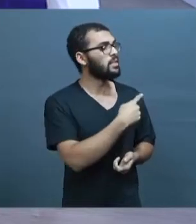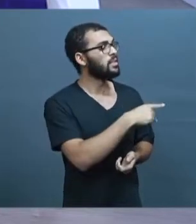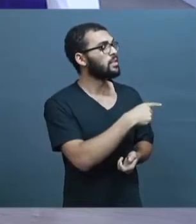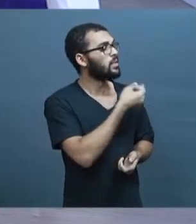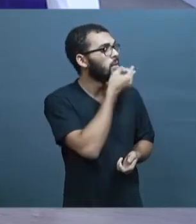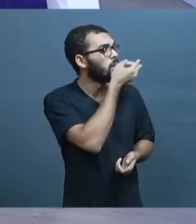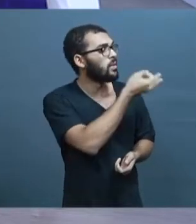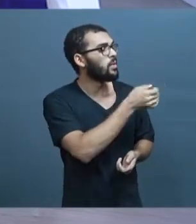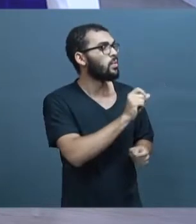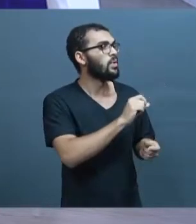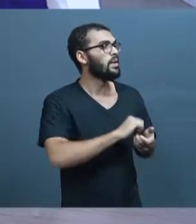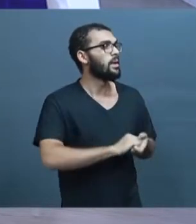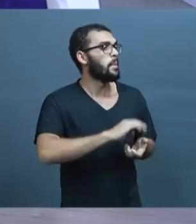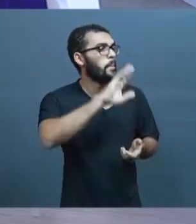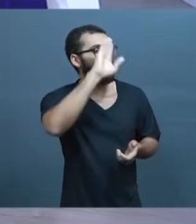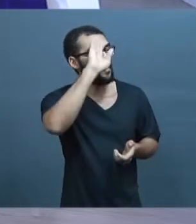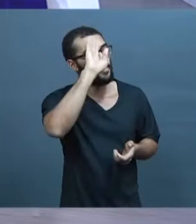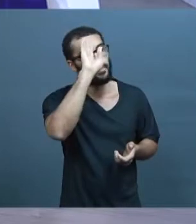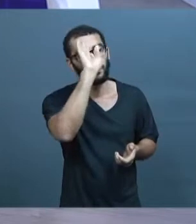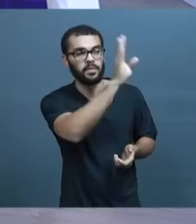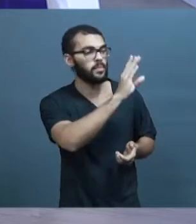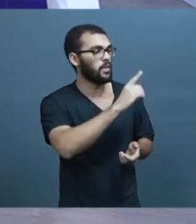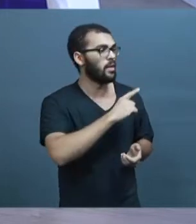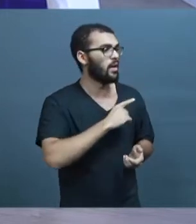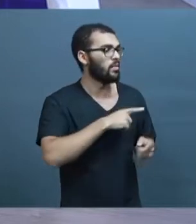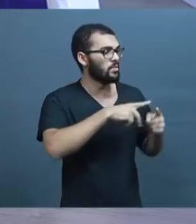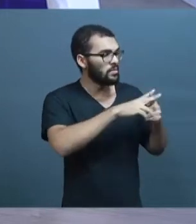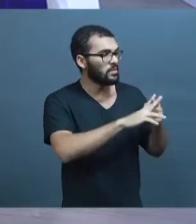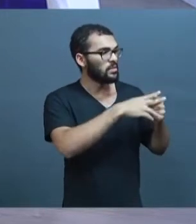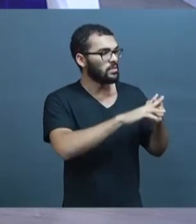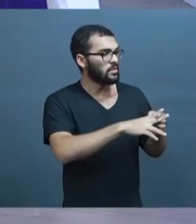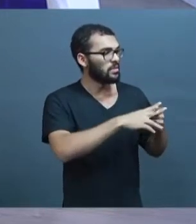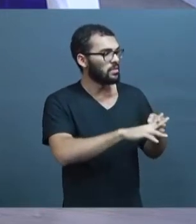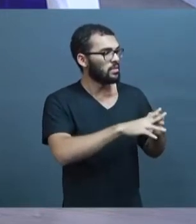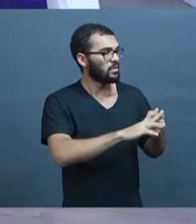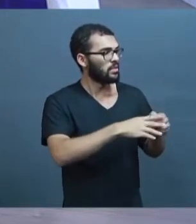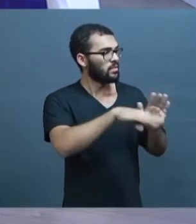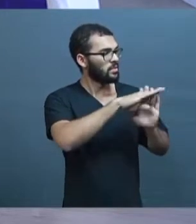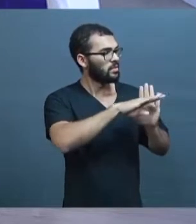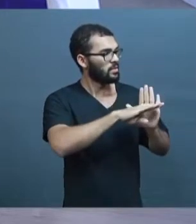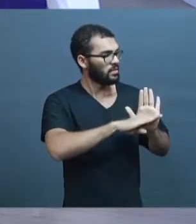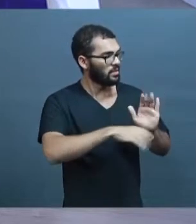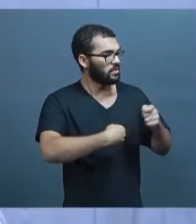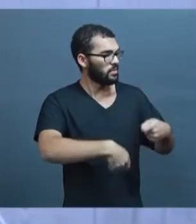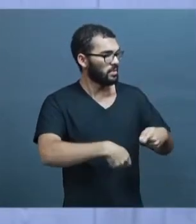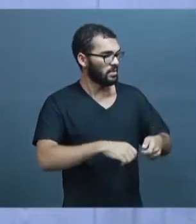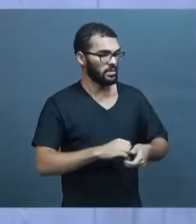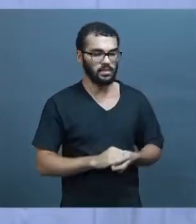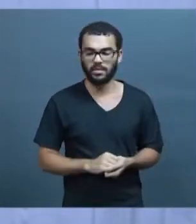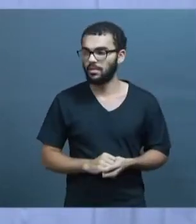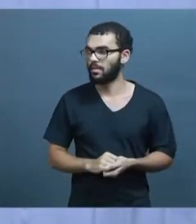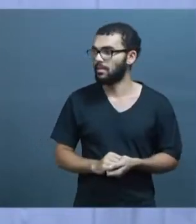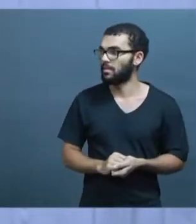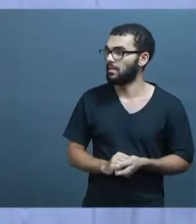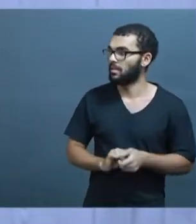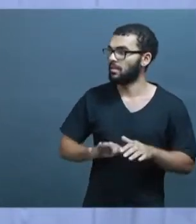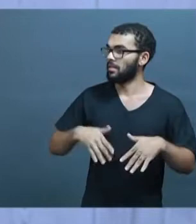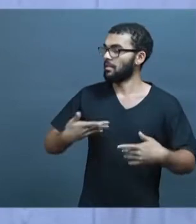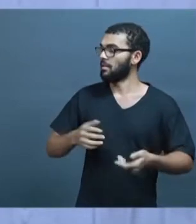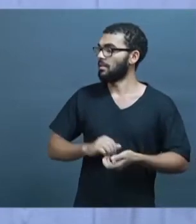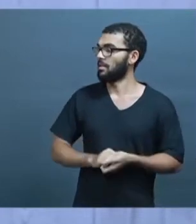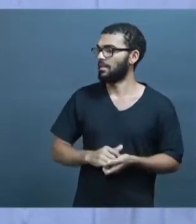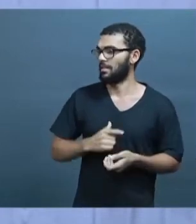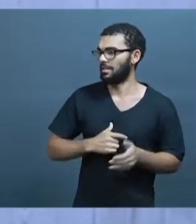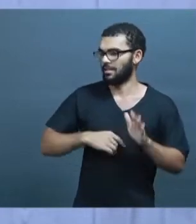alterações que devem surgir no texto original? Bom, veja, o texto ele apresenta uma enorme